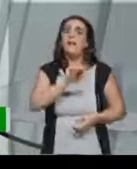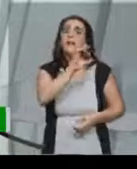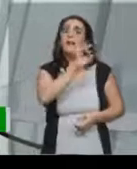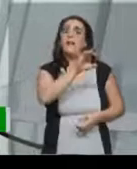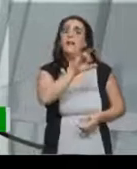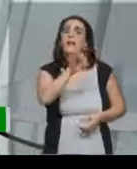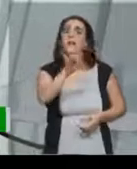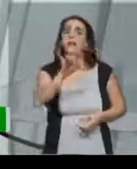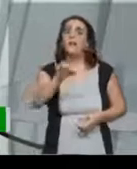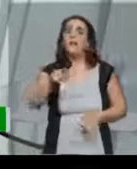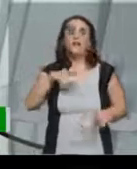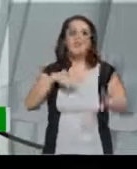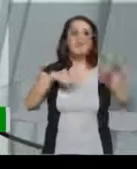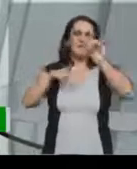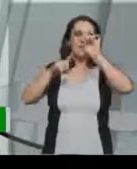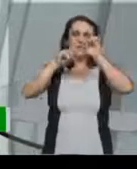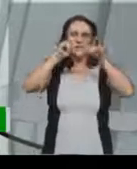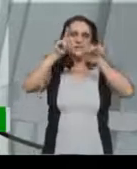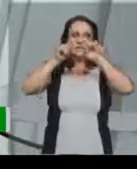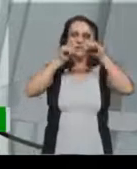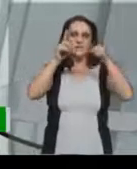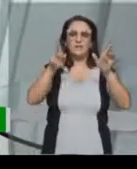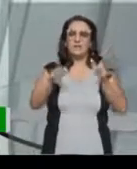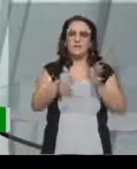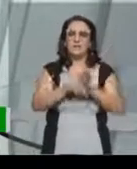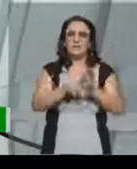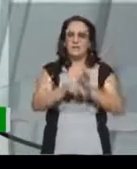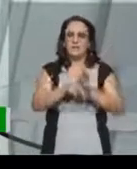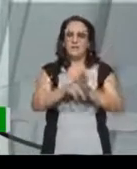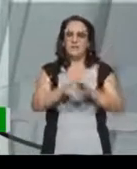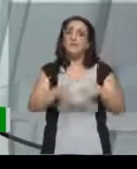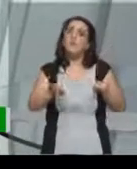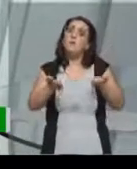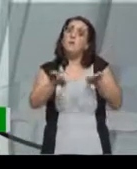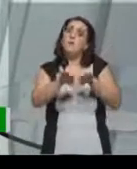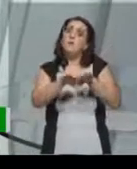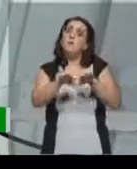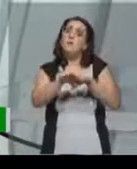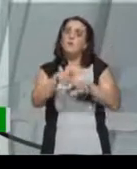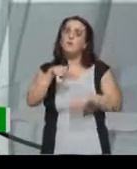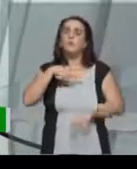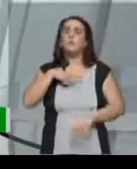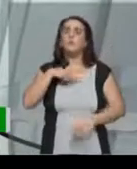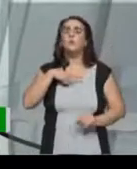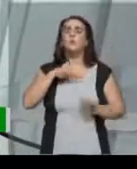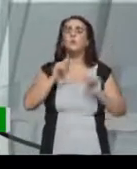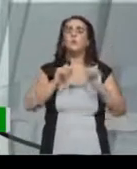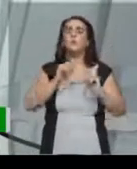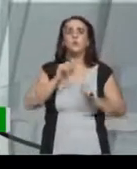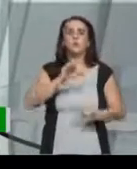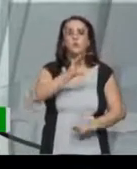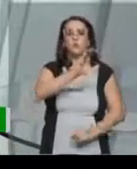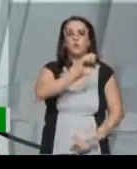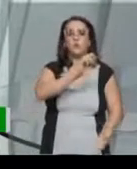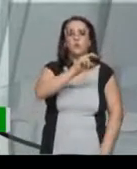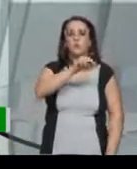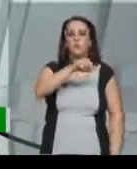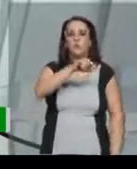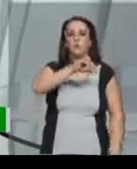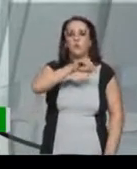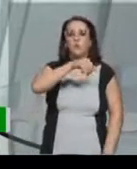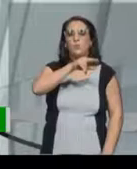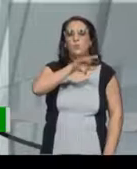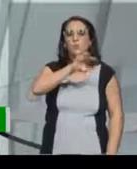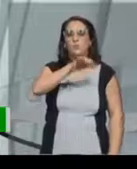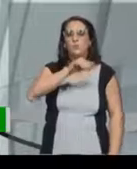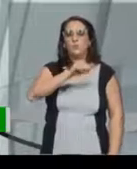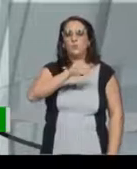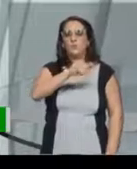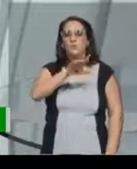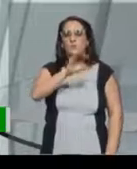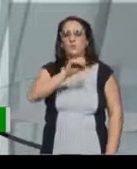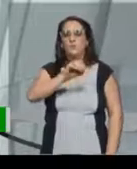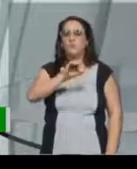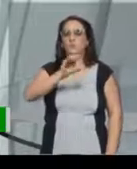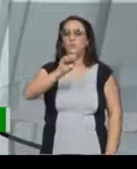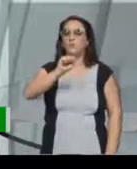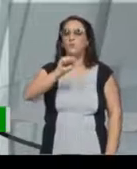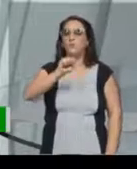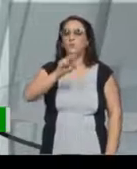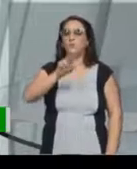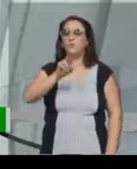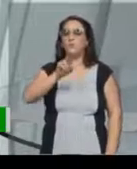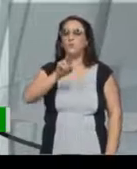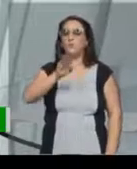né, com essas ideias. E nós temos as conjunções subordinativas. Elas são mais complexas porque elas ligam